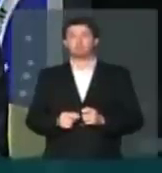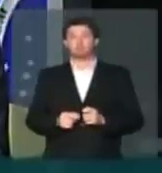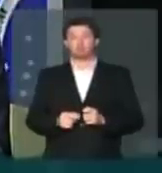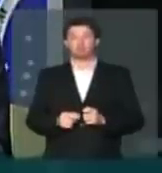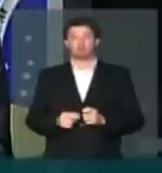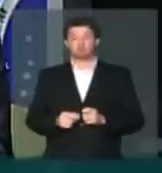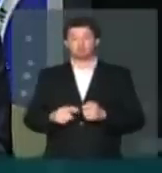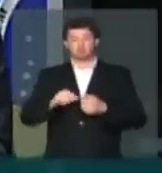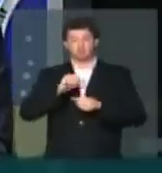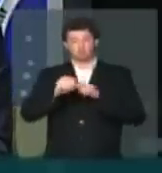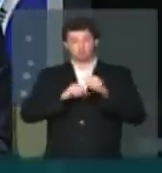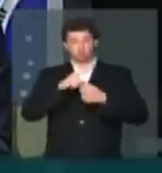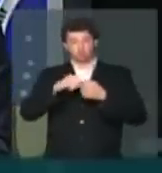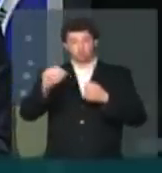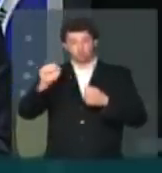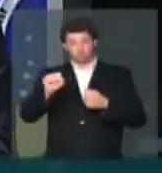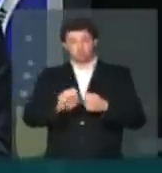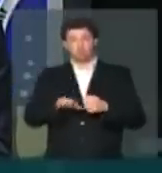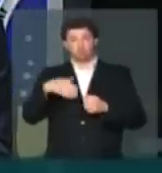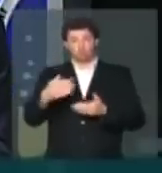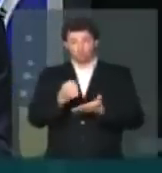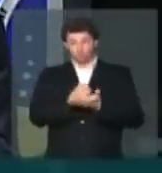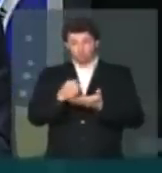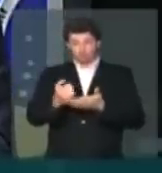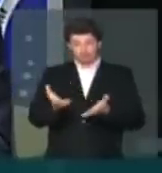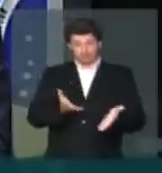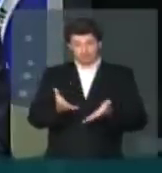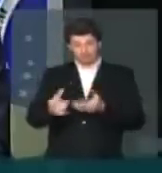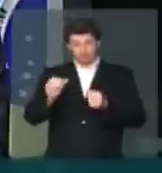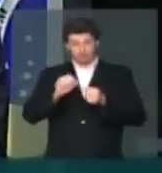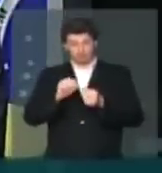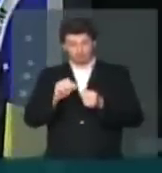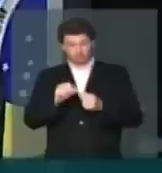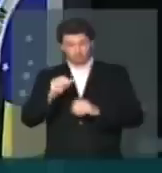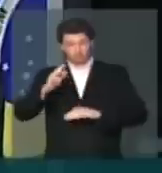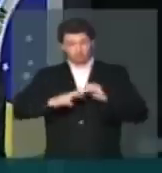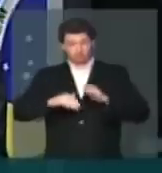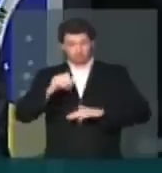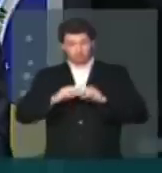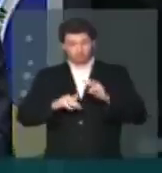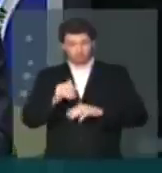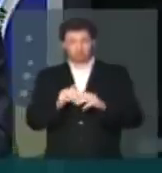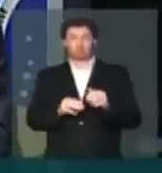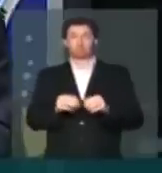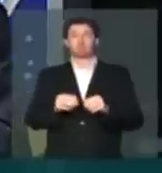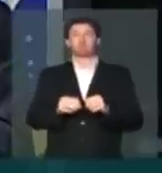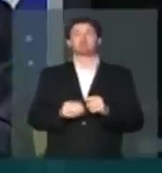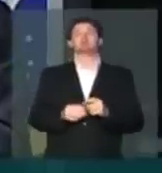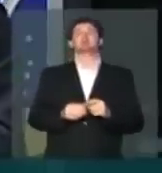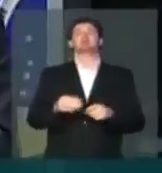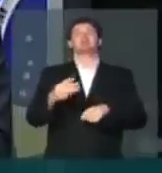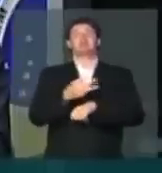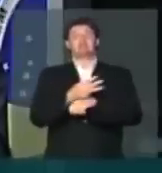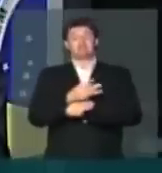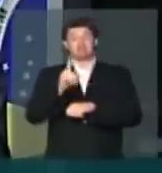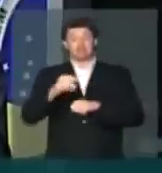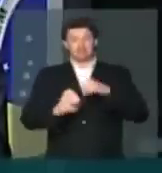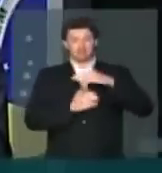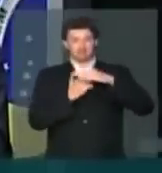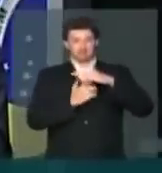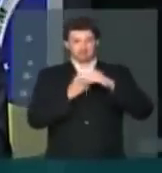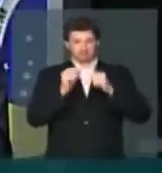mudando, então, o artigo 8º, quando o contrato de prestação de serviços especializados a terceiros se der entre